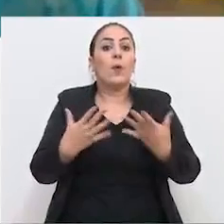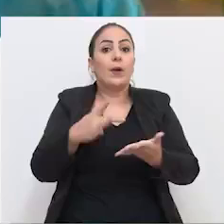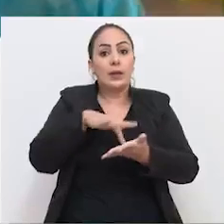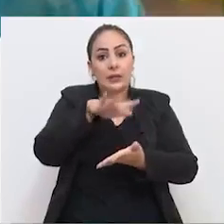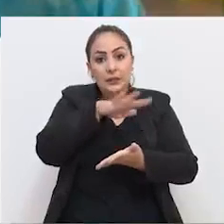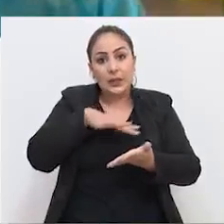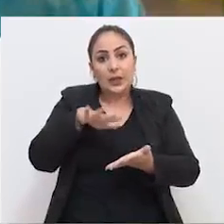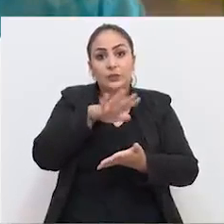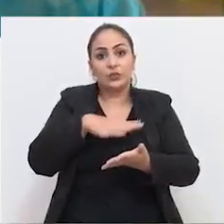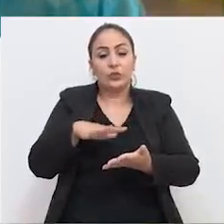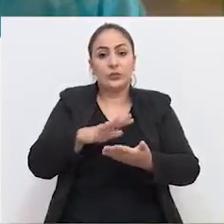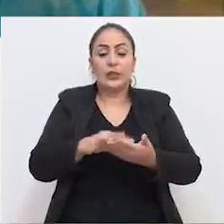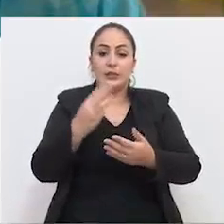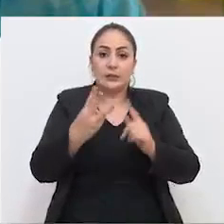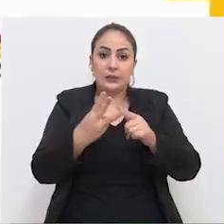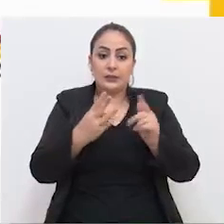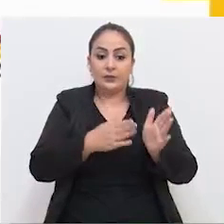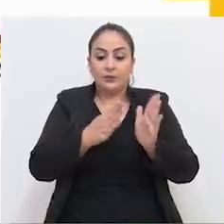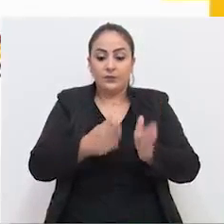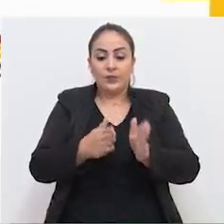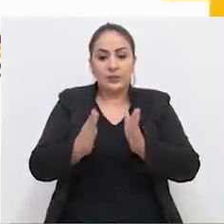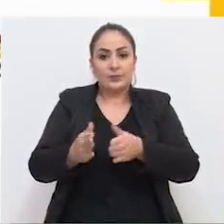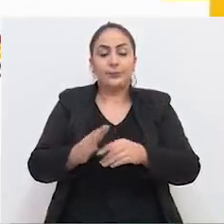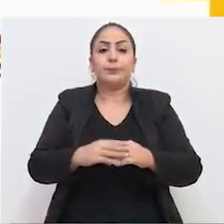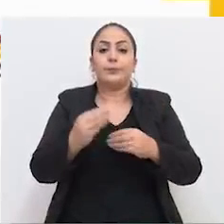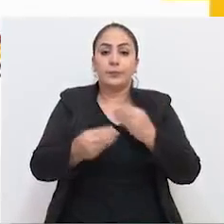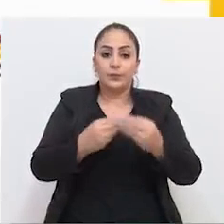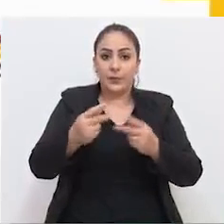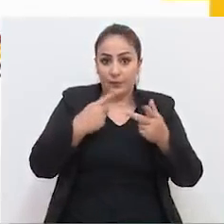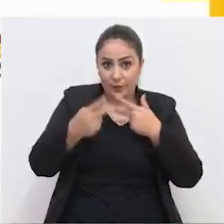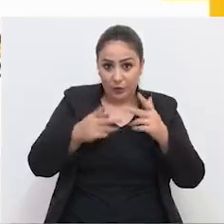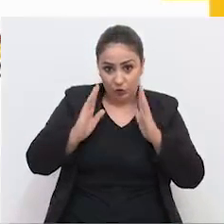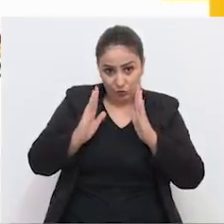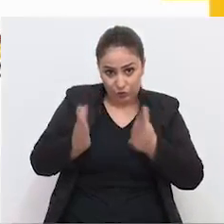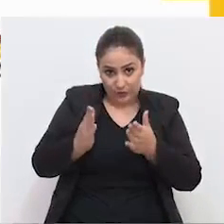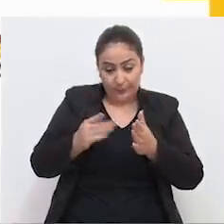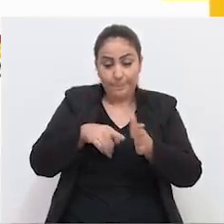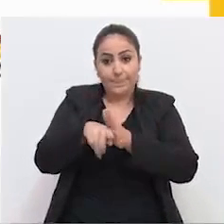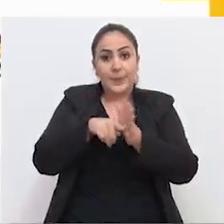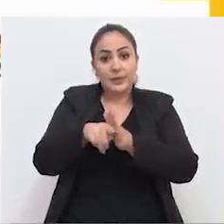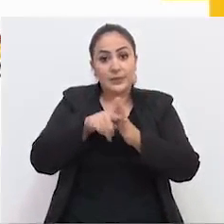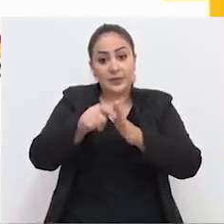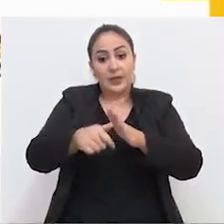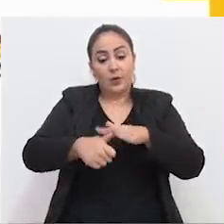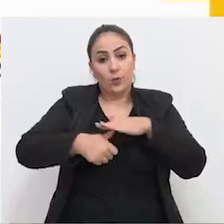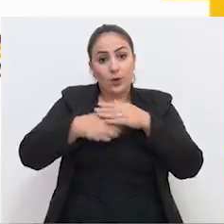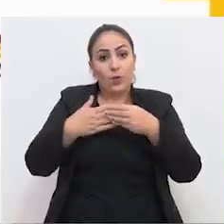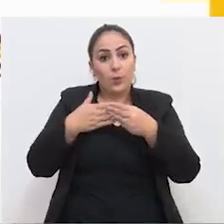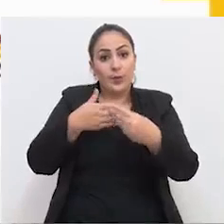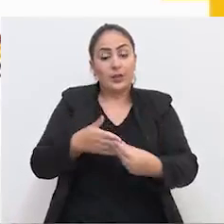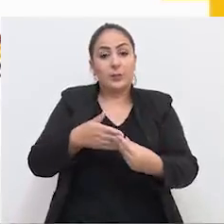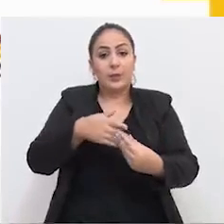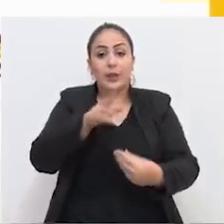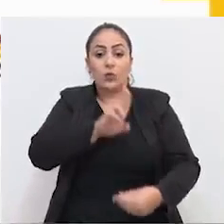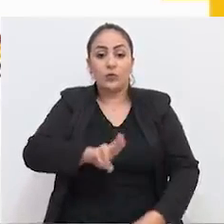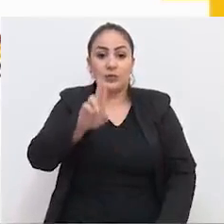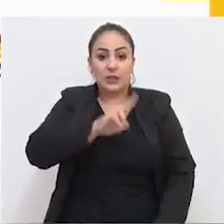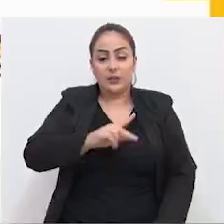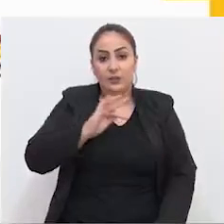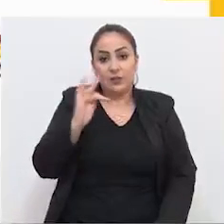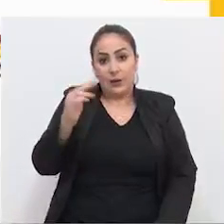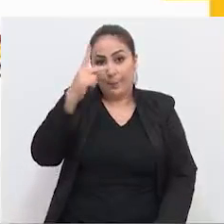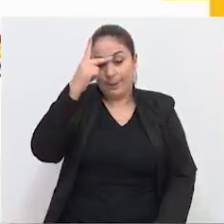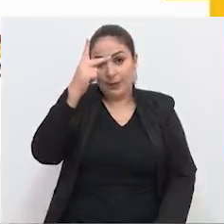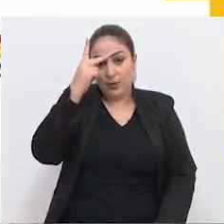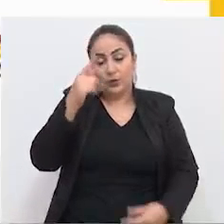situação, afinal, dessa terceira rodada. Como já foi dito, essa é uma pesquisa que é liderada pela Universidade Federal de Pelotas,